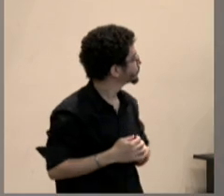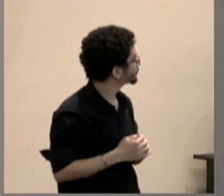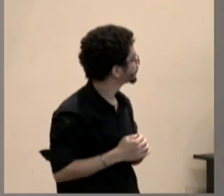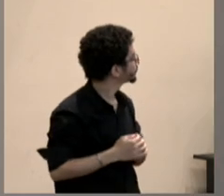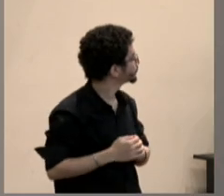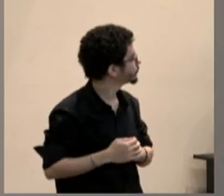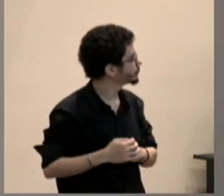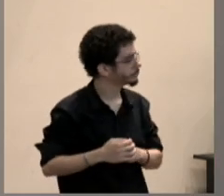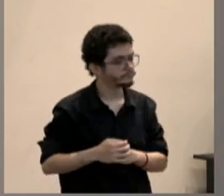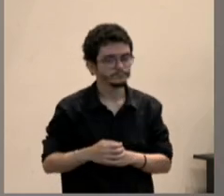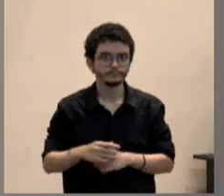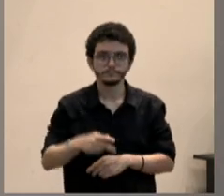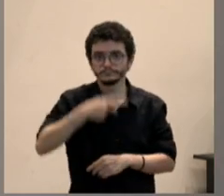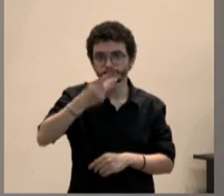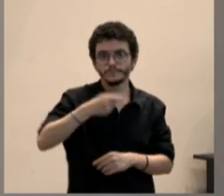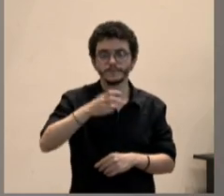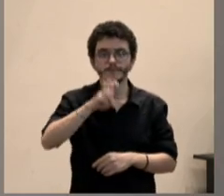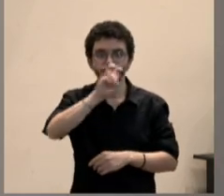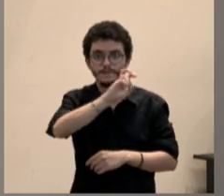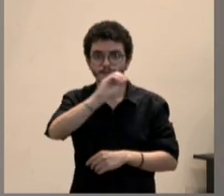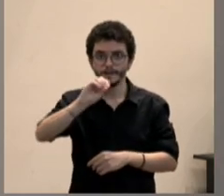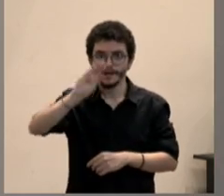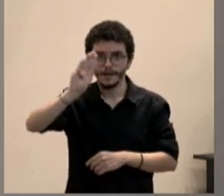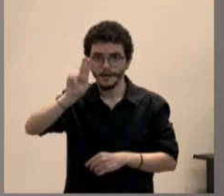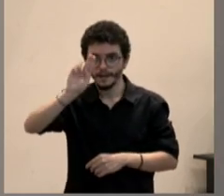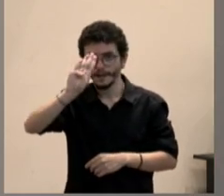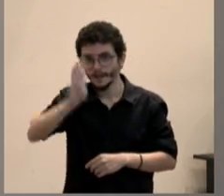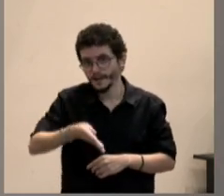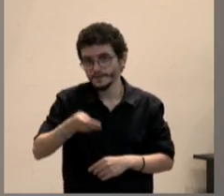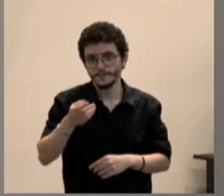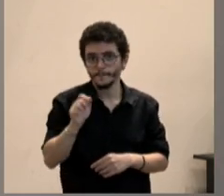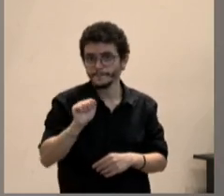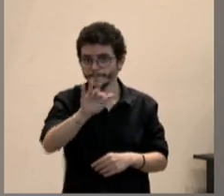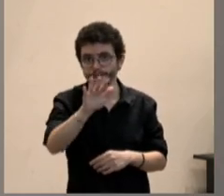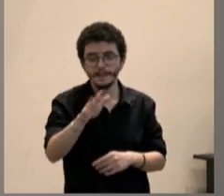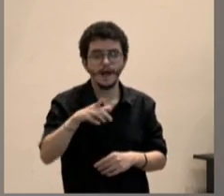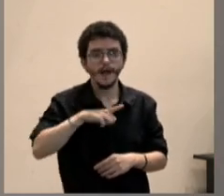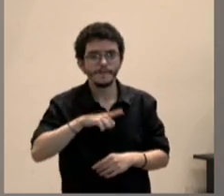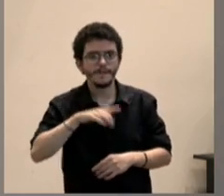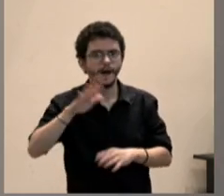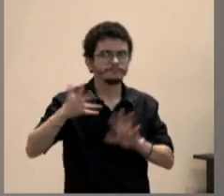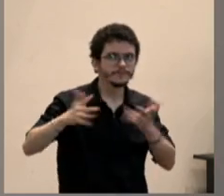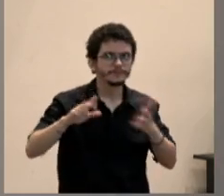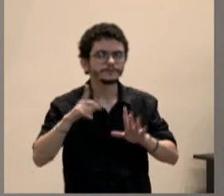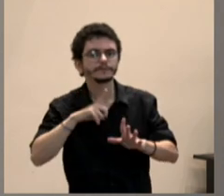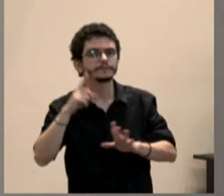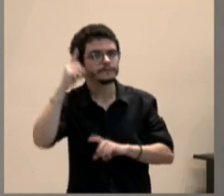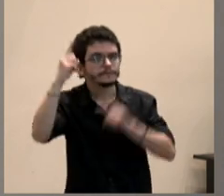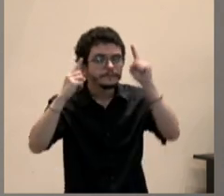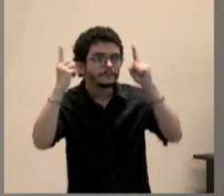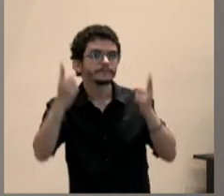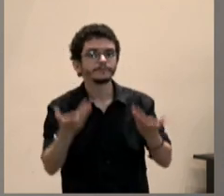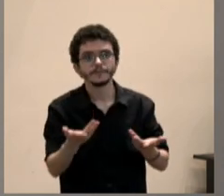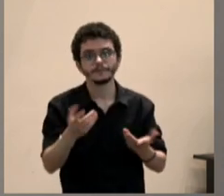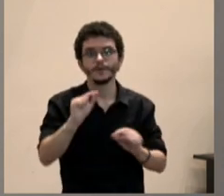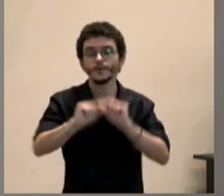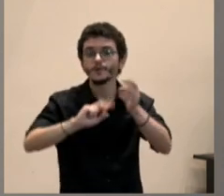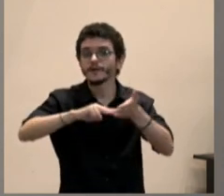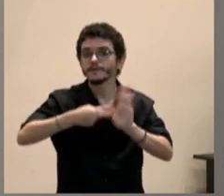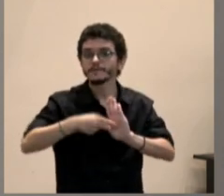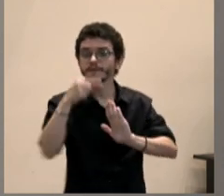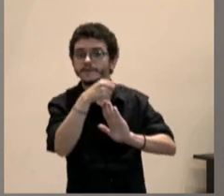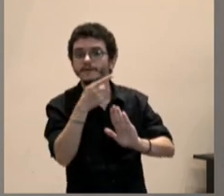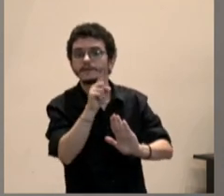falando em 500 bilhões lá, dá para a gente ter um pouco de ideia do que significa isso. Então, essas são fontes, né, que a conferência propôs